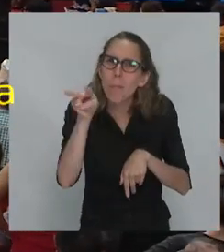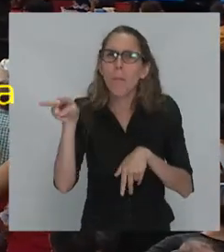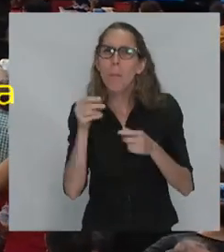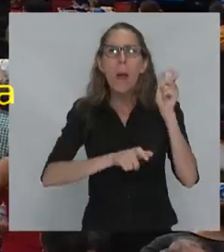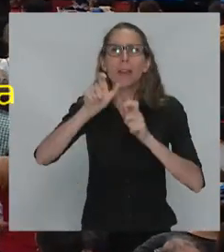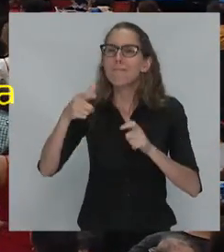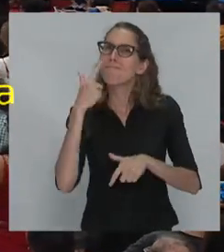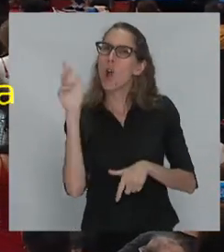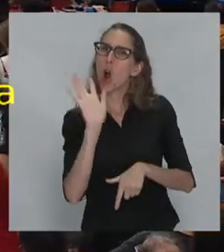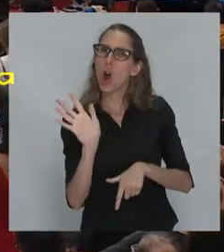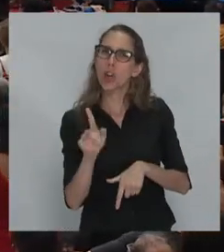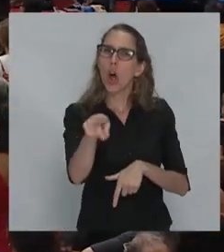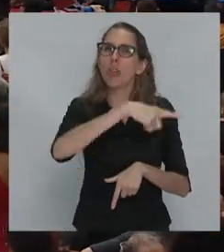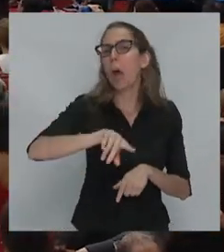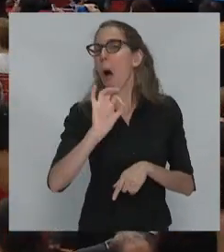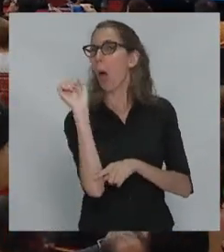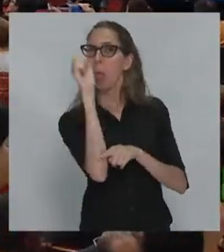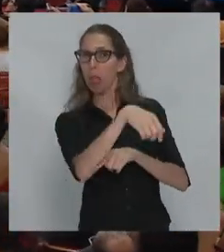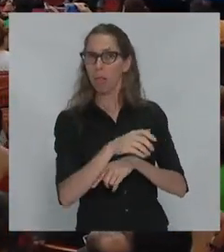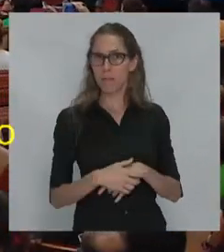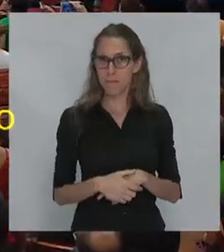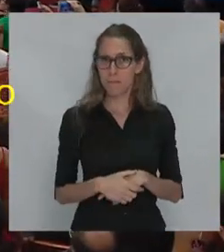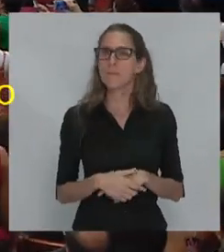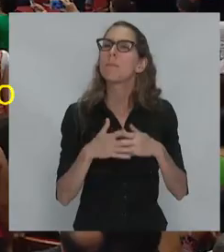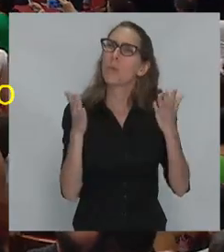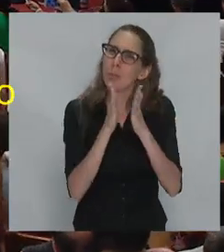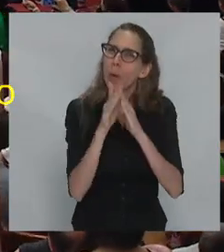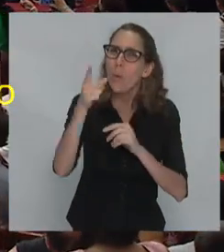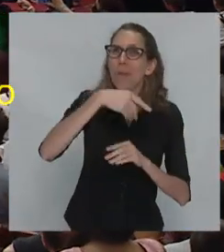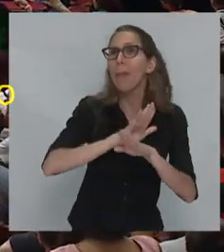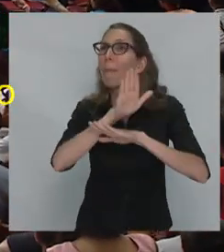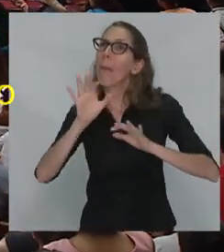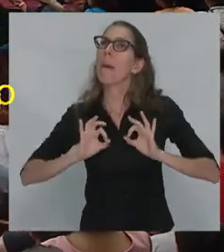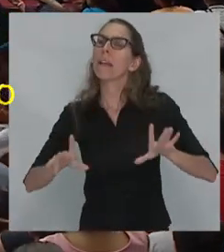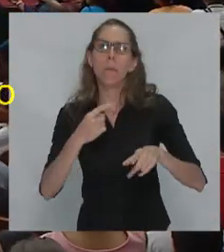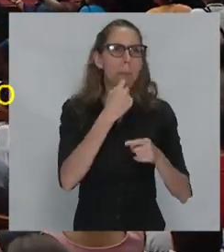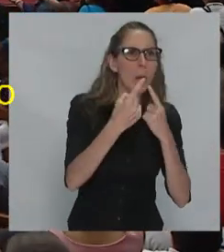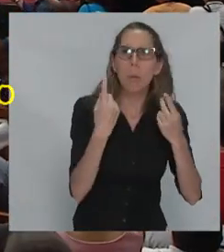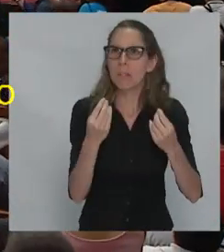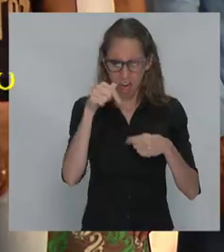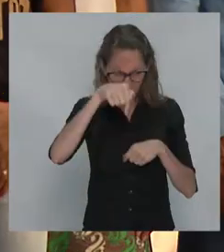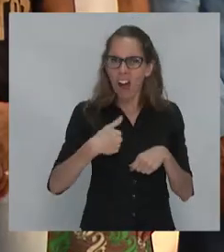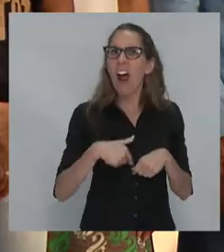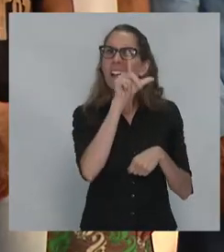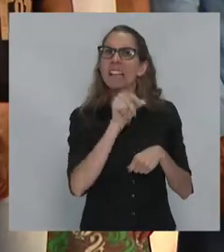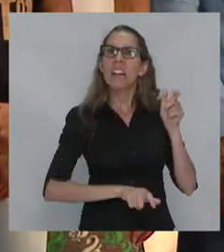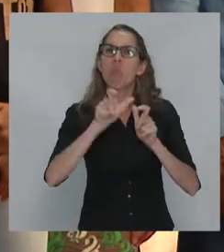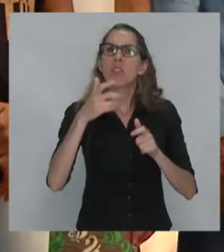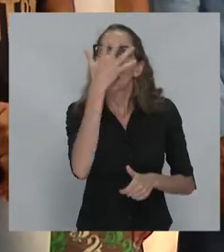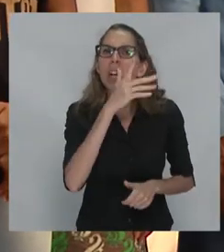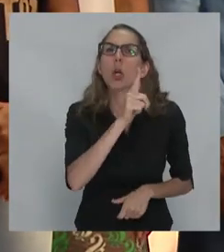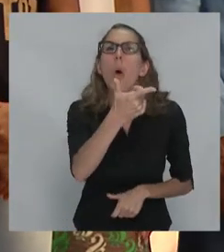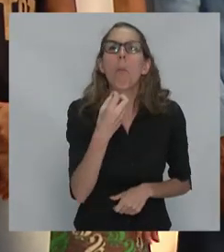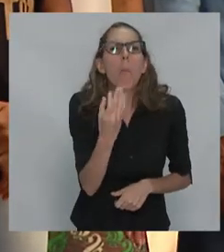se importa. E perguntem-se, por que não há negros acá na Argentina? Questionem, busquem